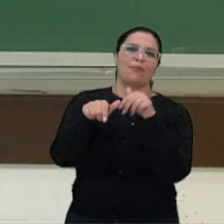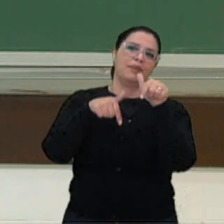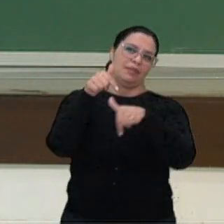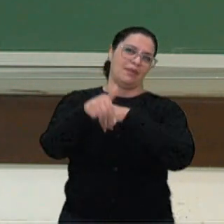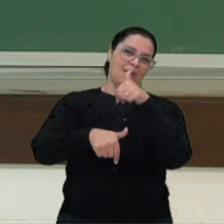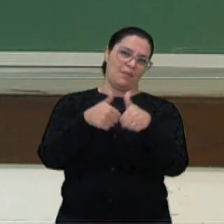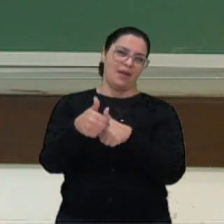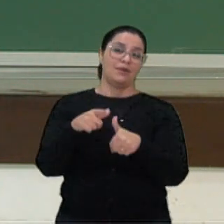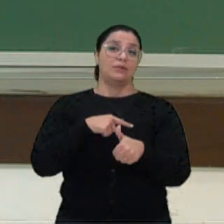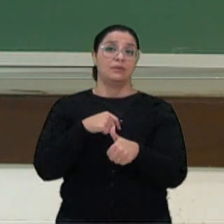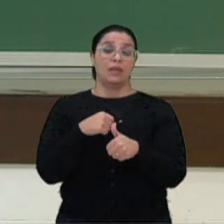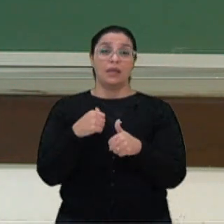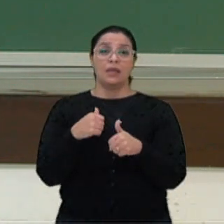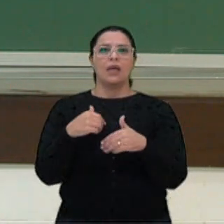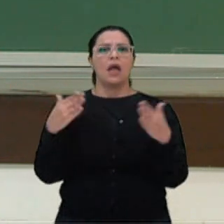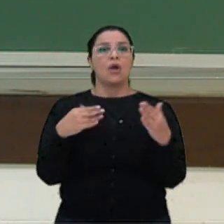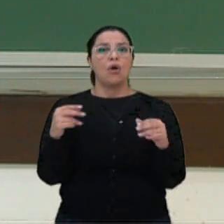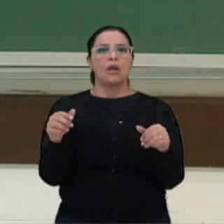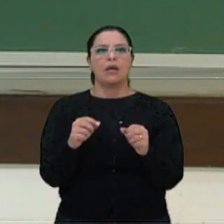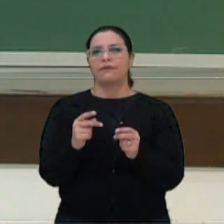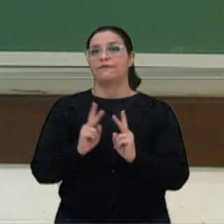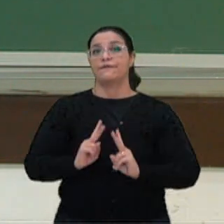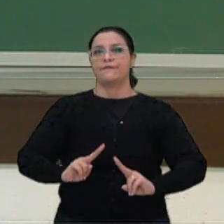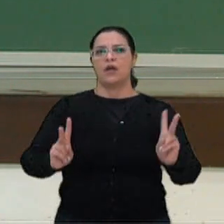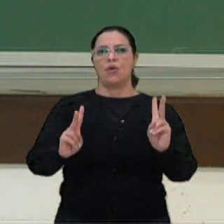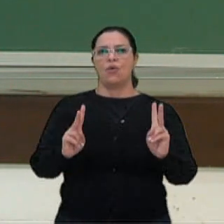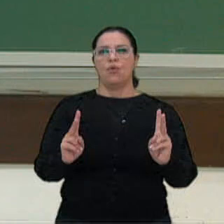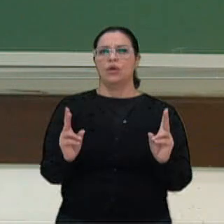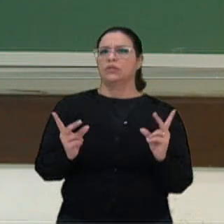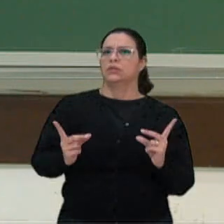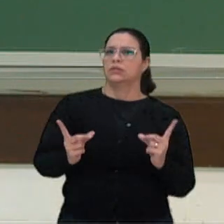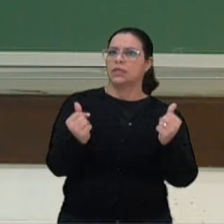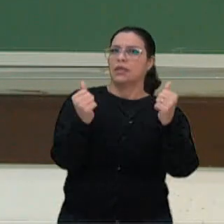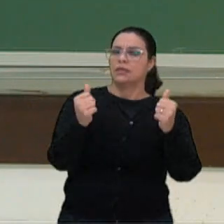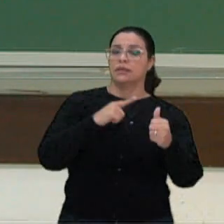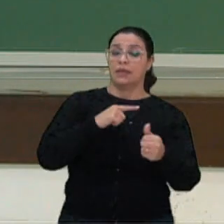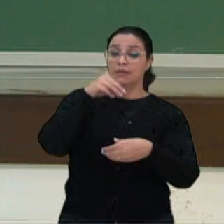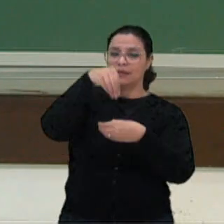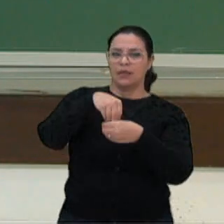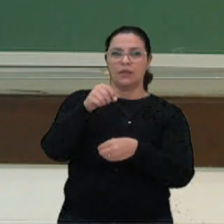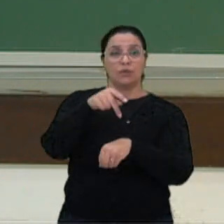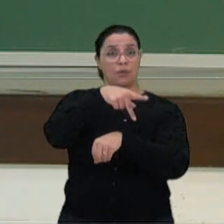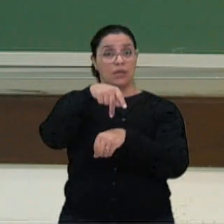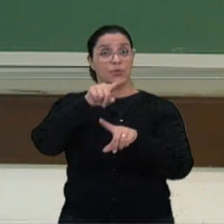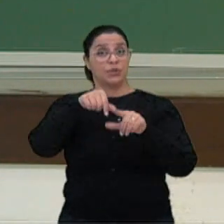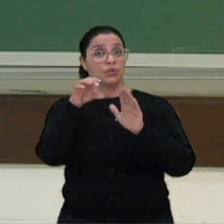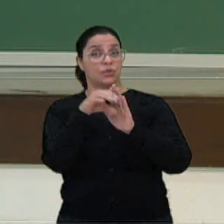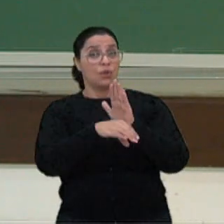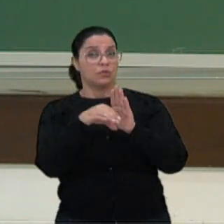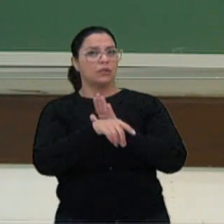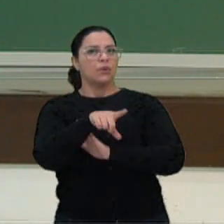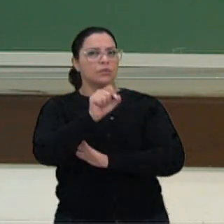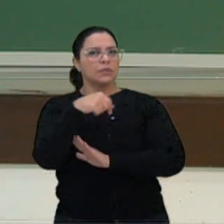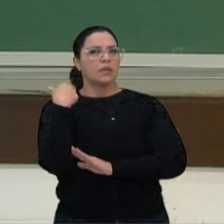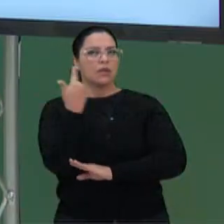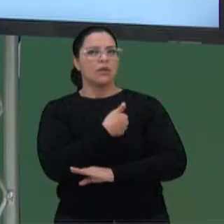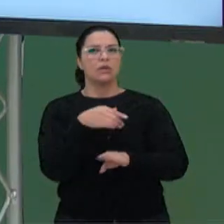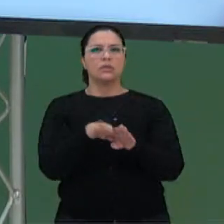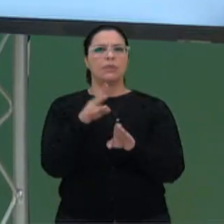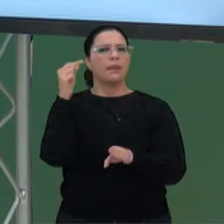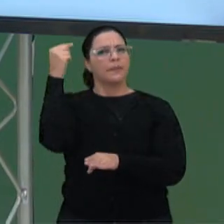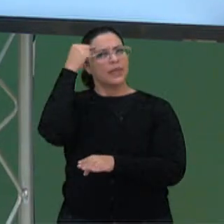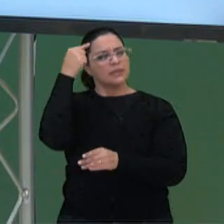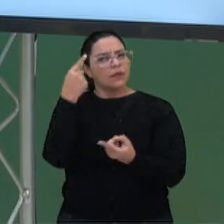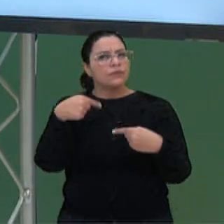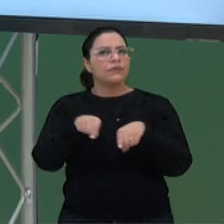trabalho e vai produzir as riquezas, certo? Então, daí a importância desse conceito, eu selecionei ele para a gente